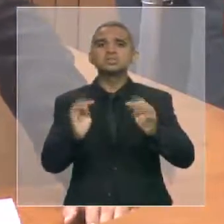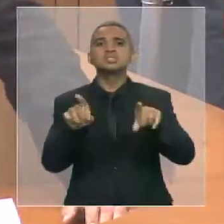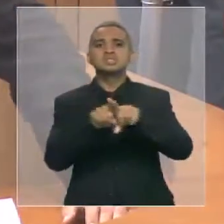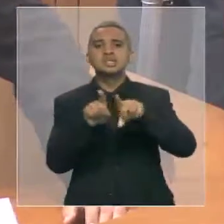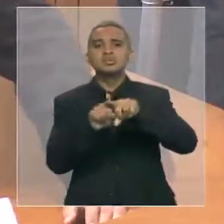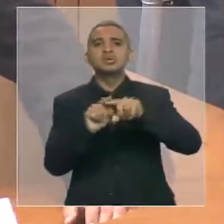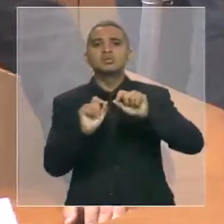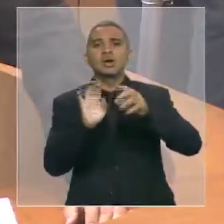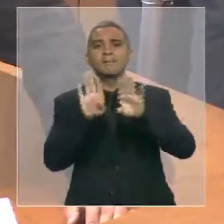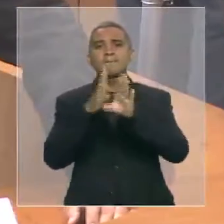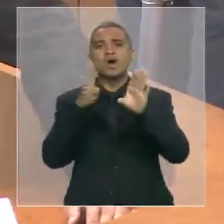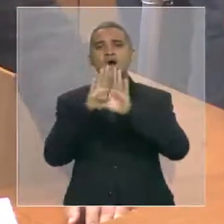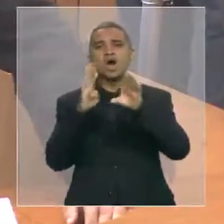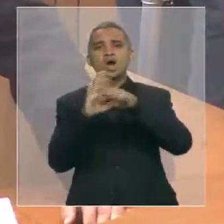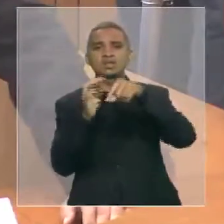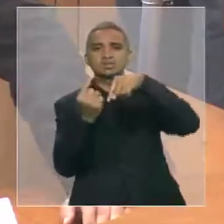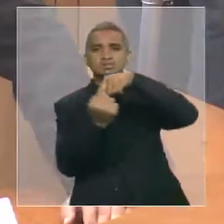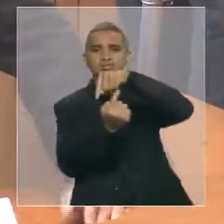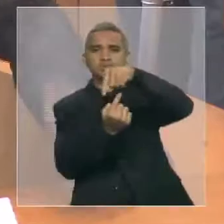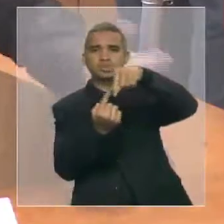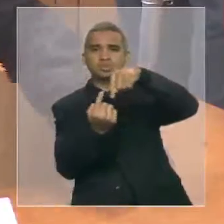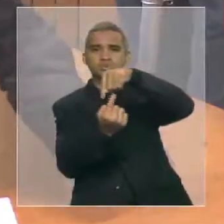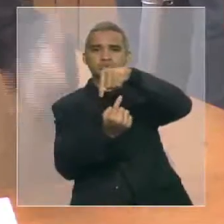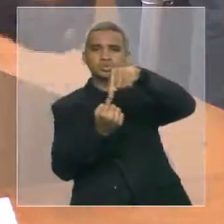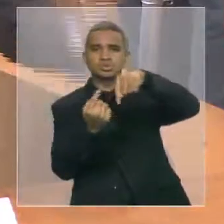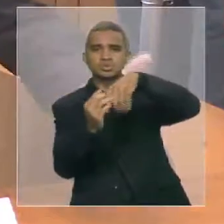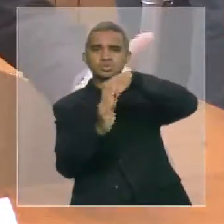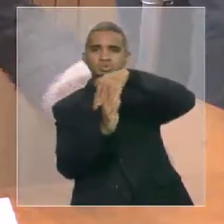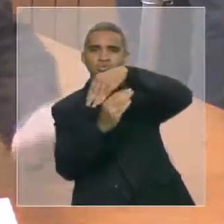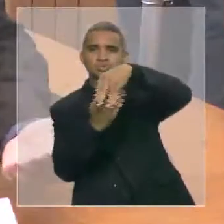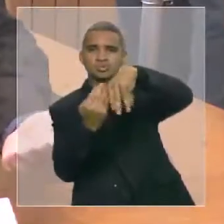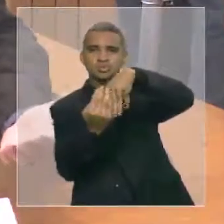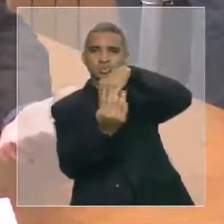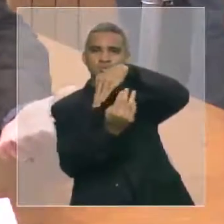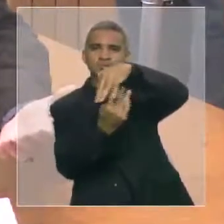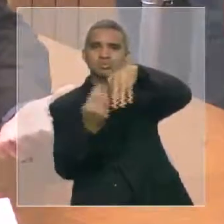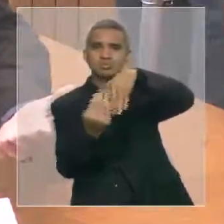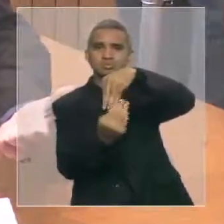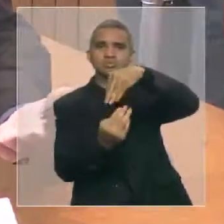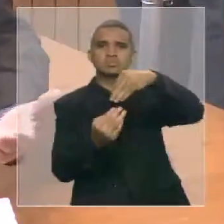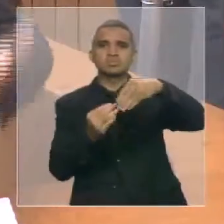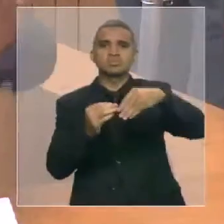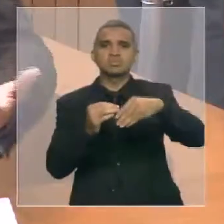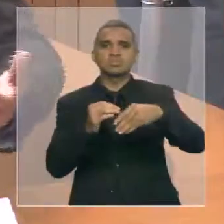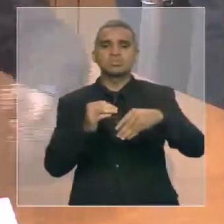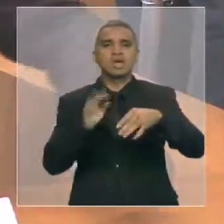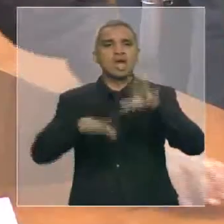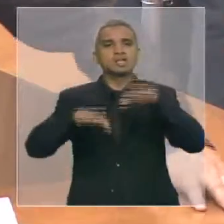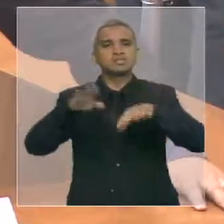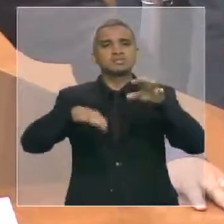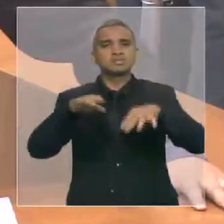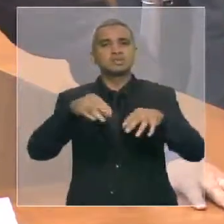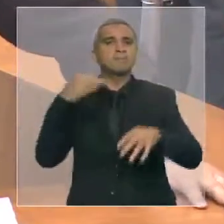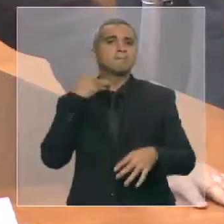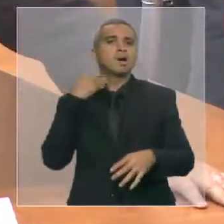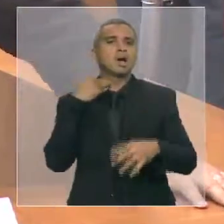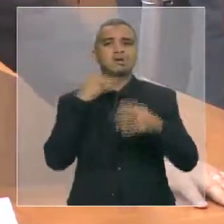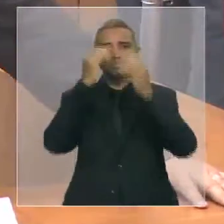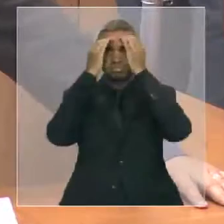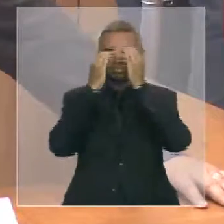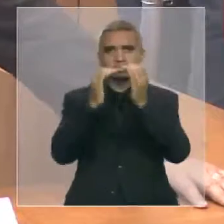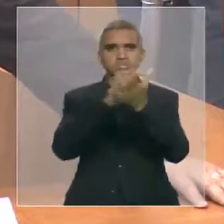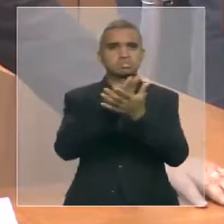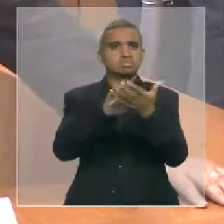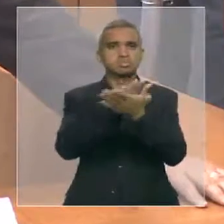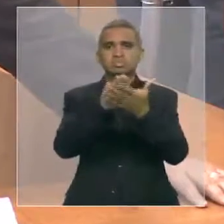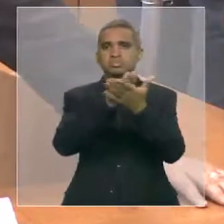giratória, em que a grande parte dos bancos não respeita, não coloca. E um lugar onde se sabe que tem dinheiro